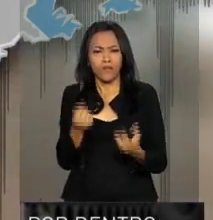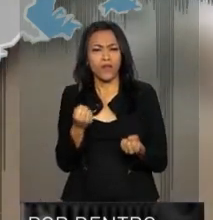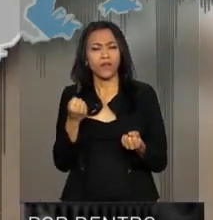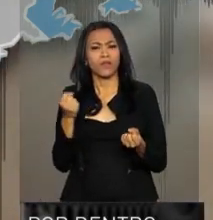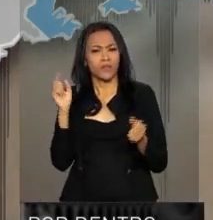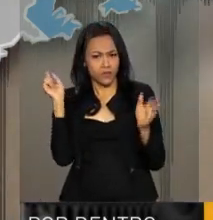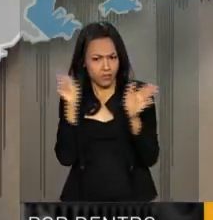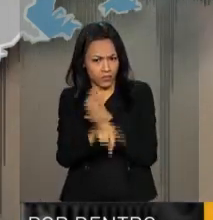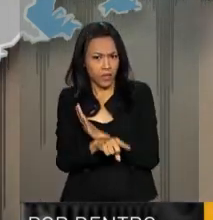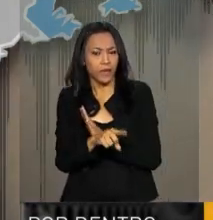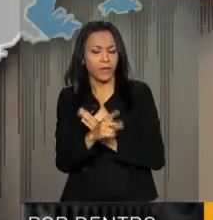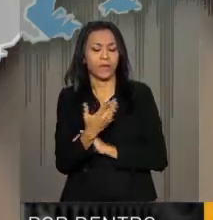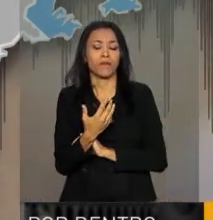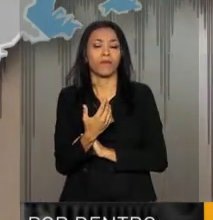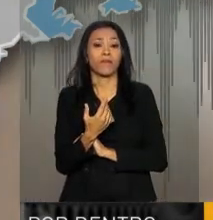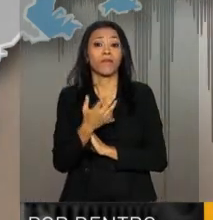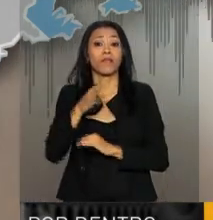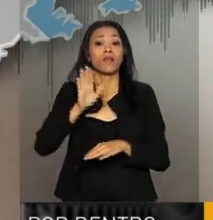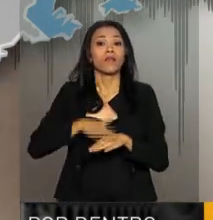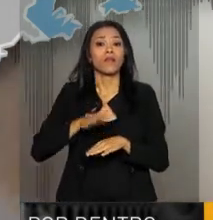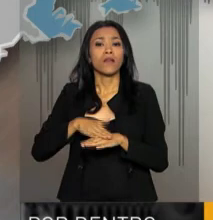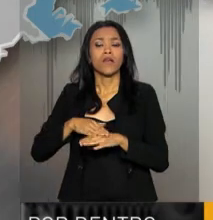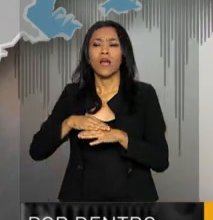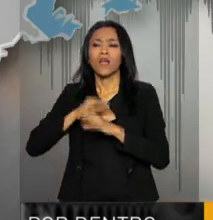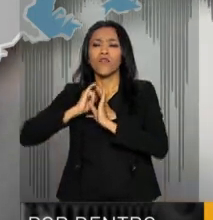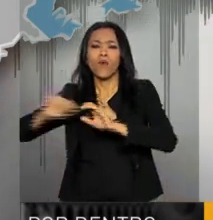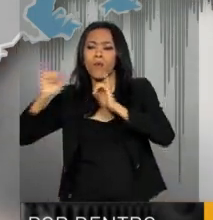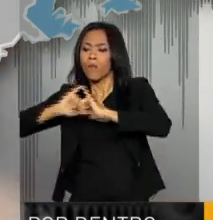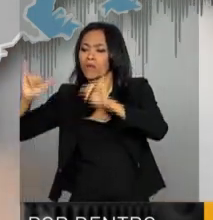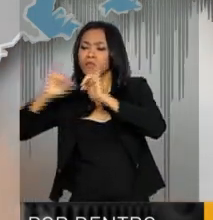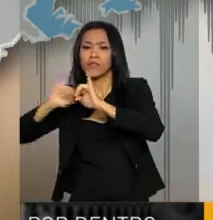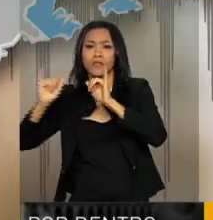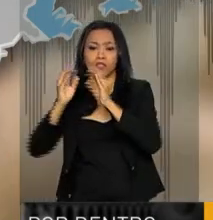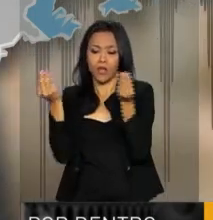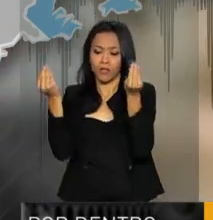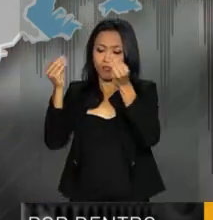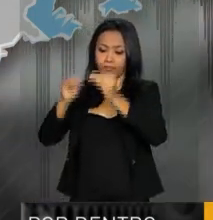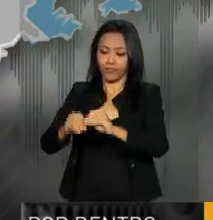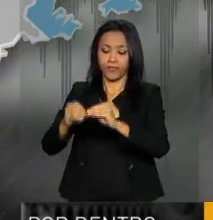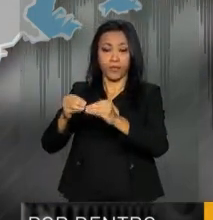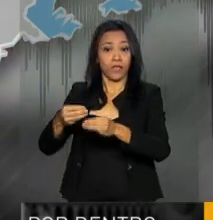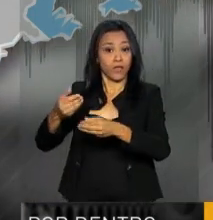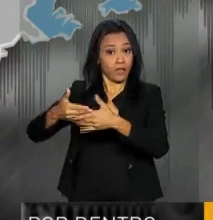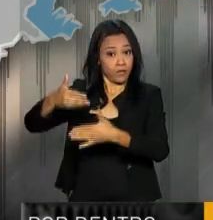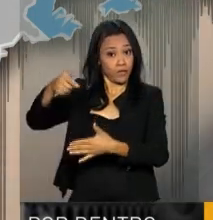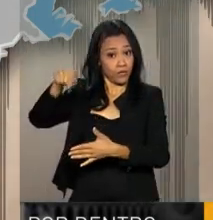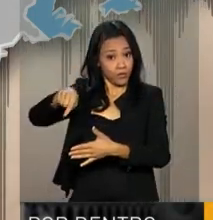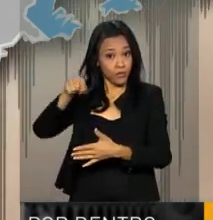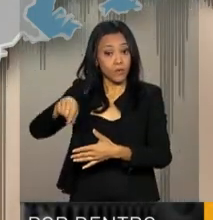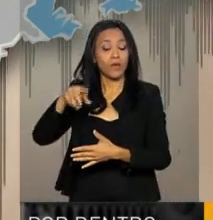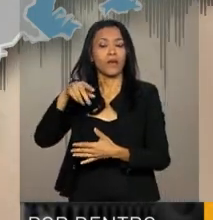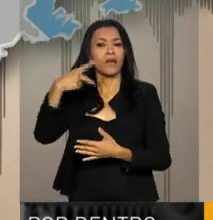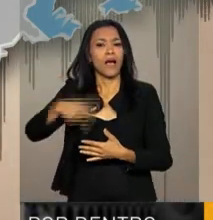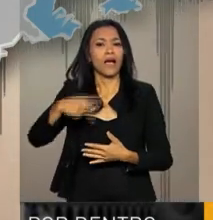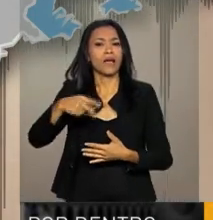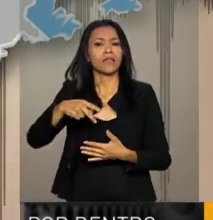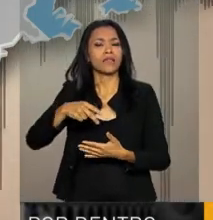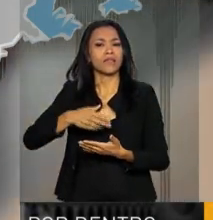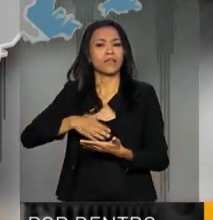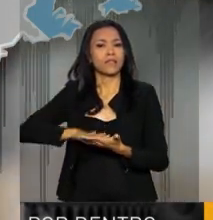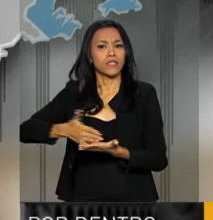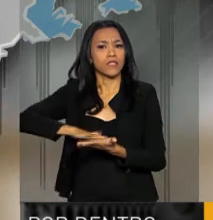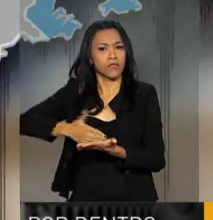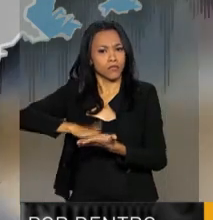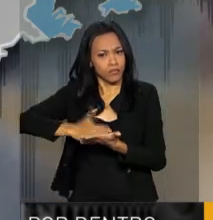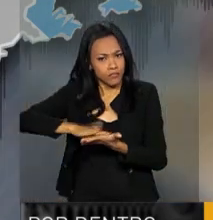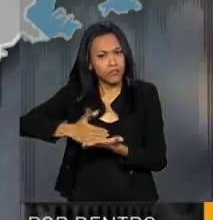a pergunta ministro de acordo com notícia publicada agora recentemente no portal do jornal extra as escolas de samba que o estado do rio de janeiro aliás da cidade